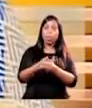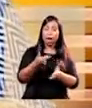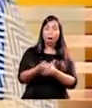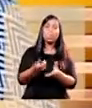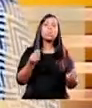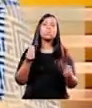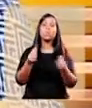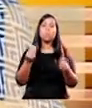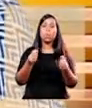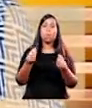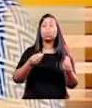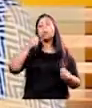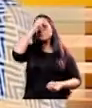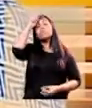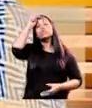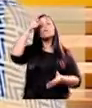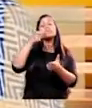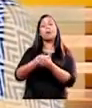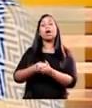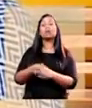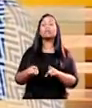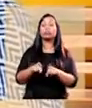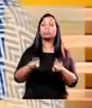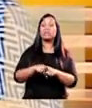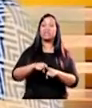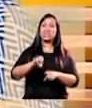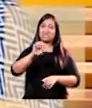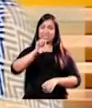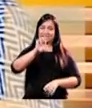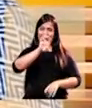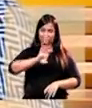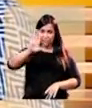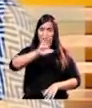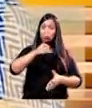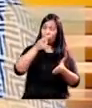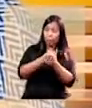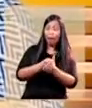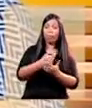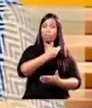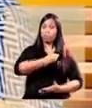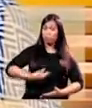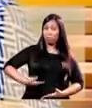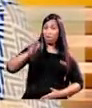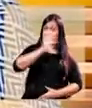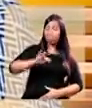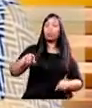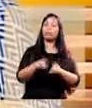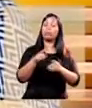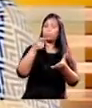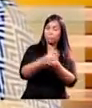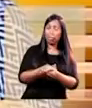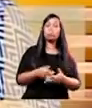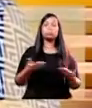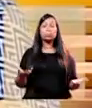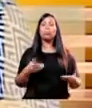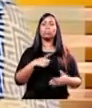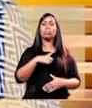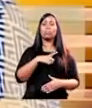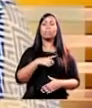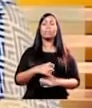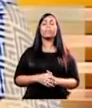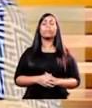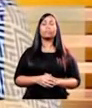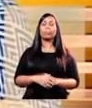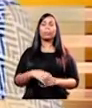por recurso público também, estadual, federal e municipal. Para o acolhimento institucional, nós temos uma